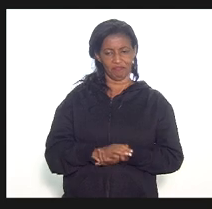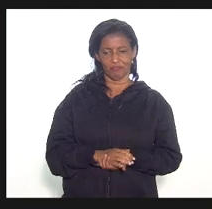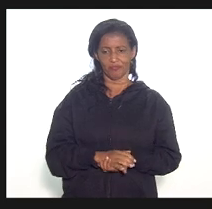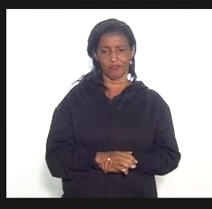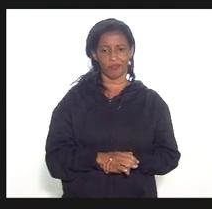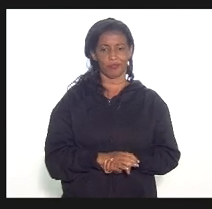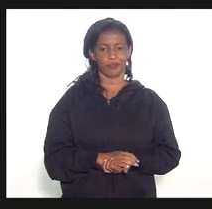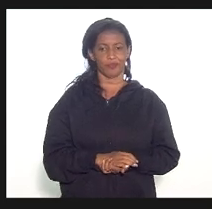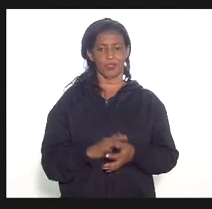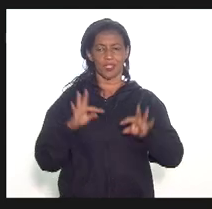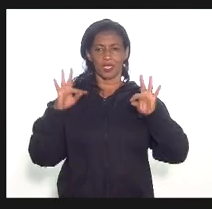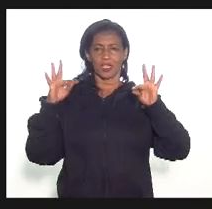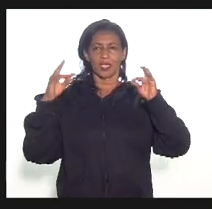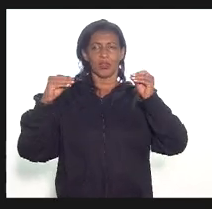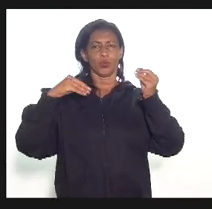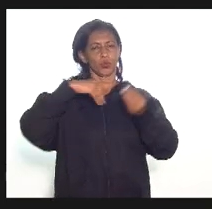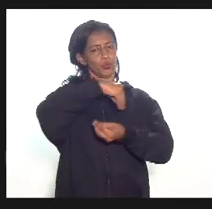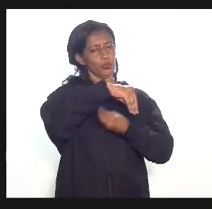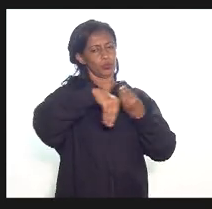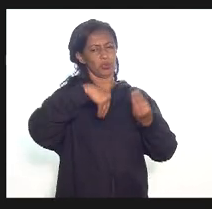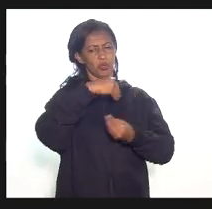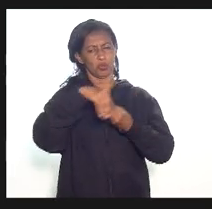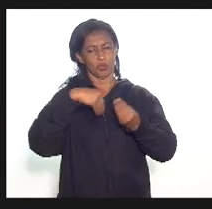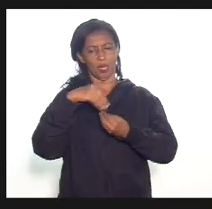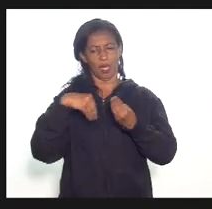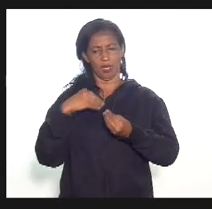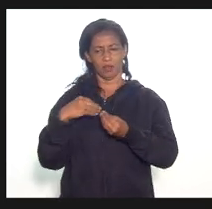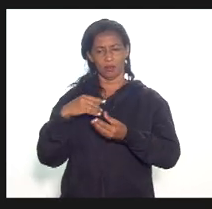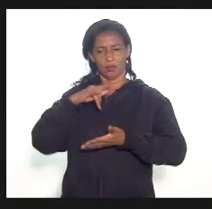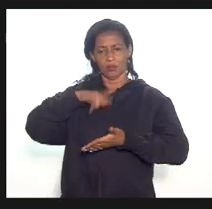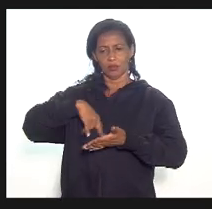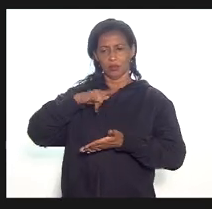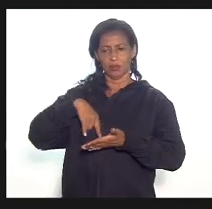então está tudo misturado aqui várias demandas misturadas